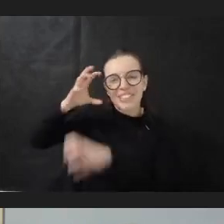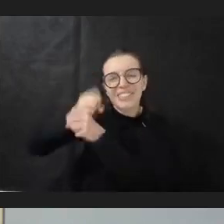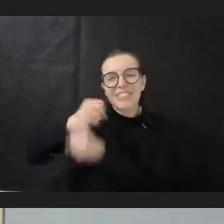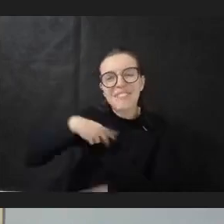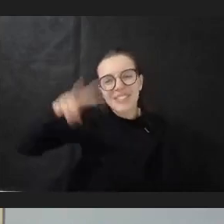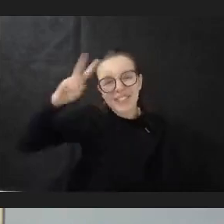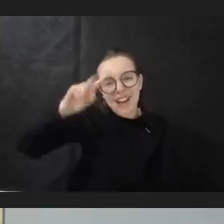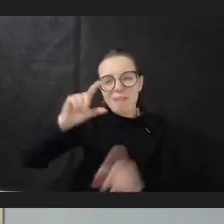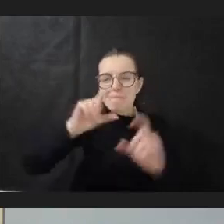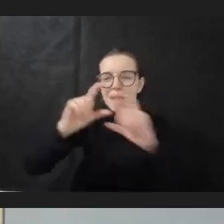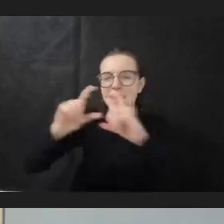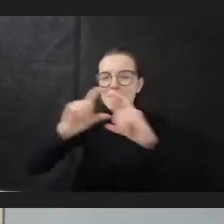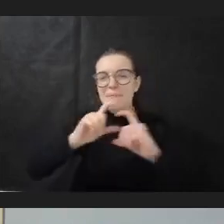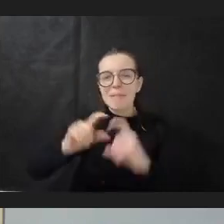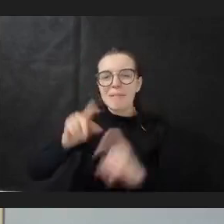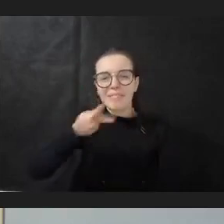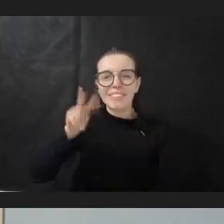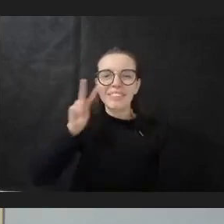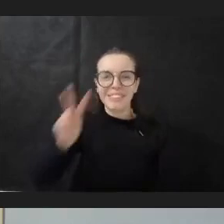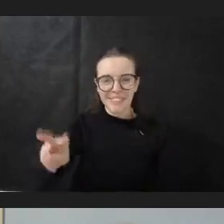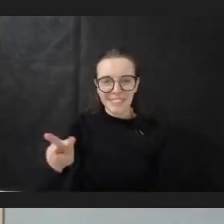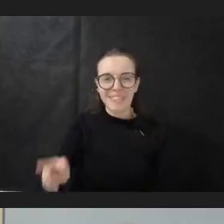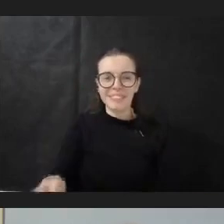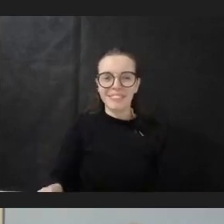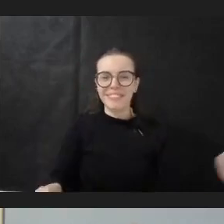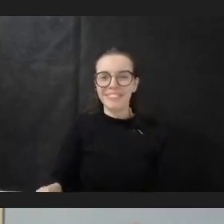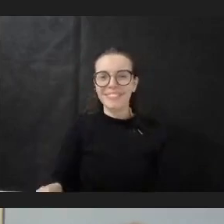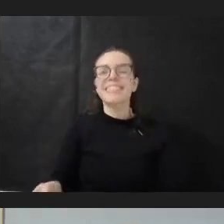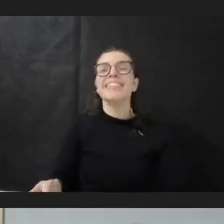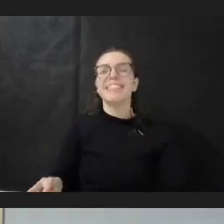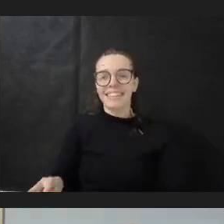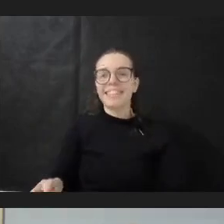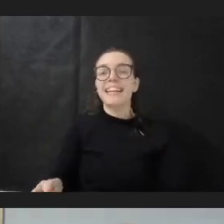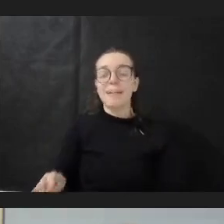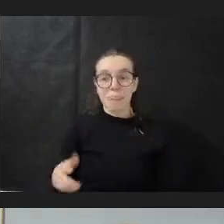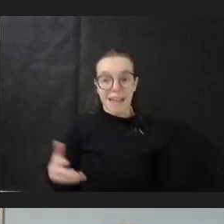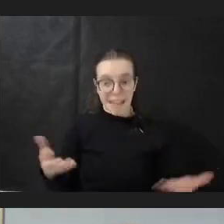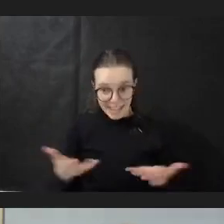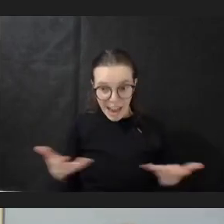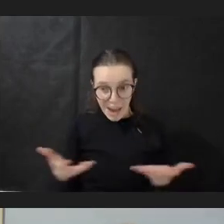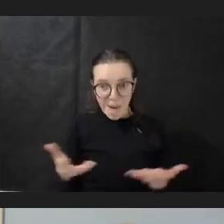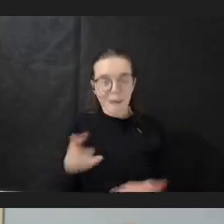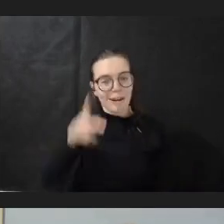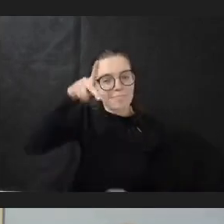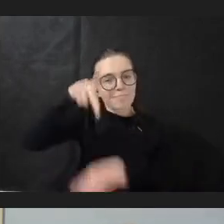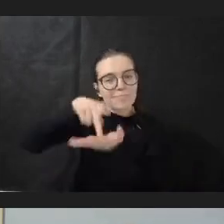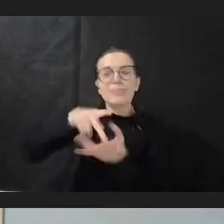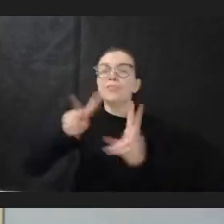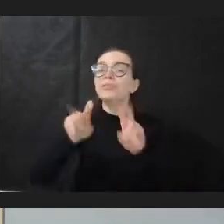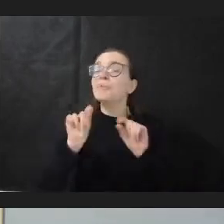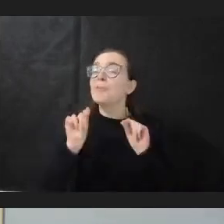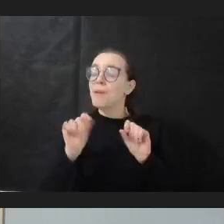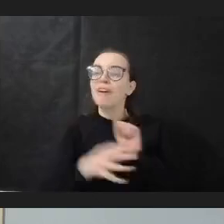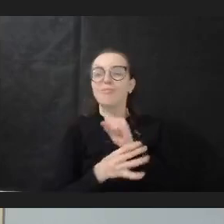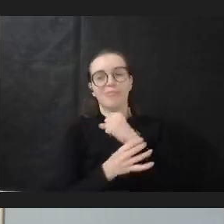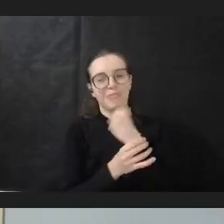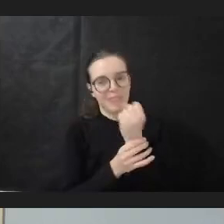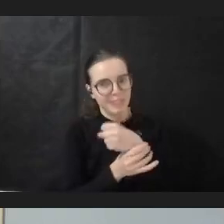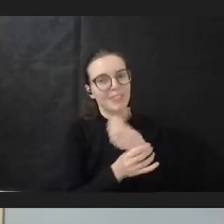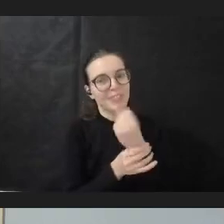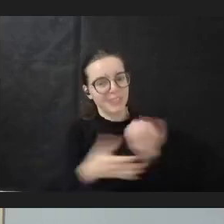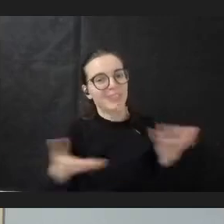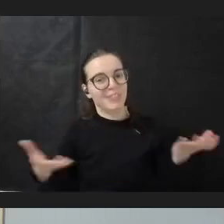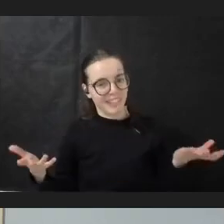selecionadas. Mas agora a gente vai para o que a gente veio fazer de fato aqui, que é falar de fisioterapia, né? Mas